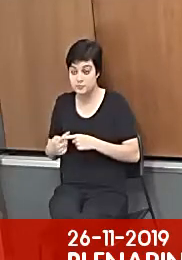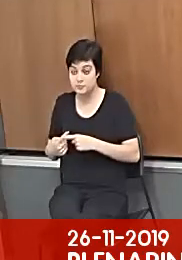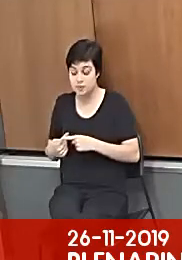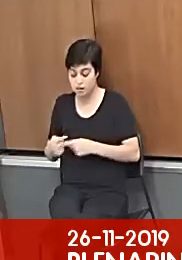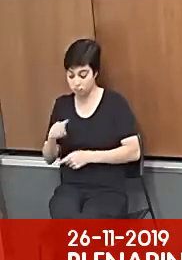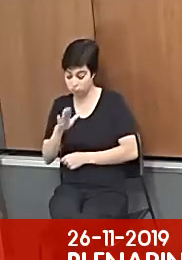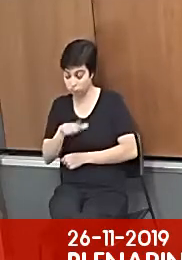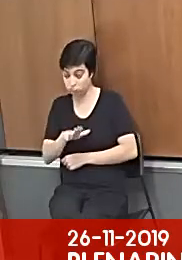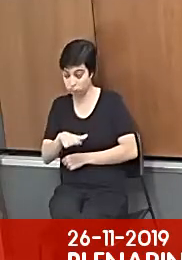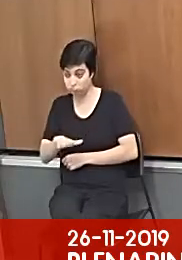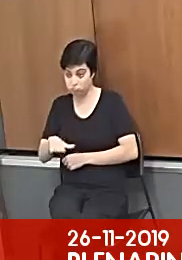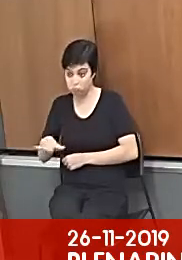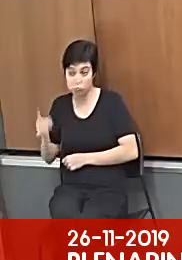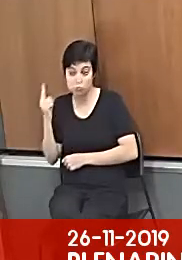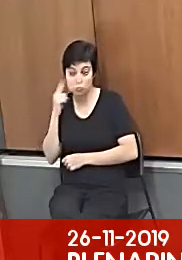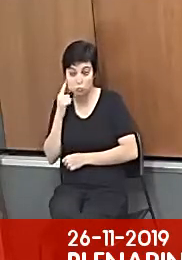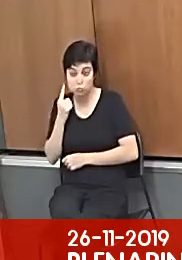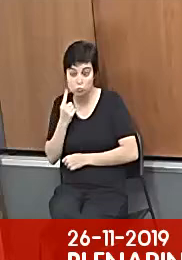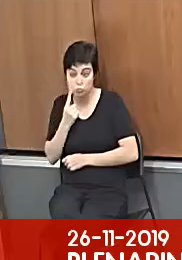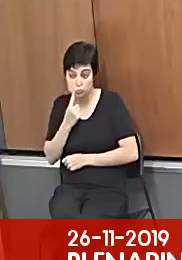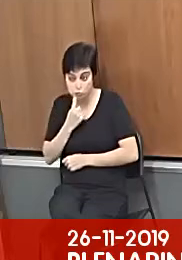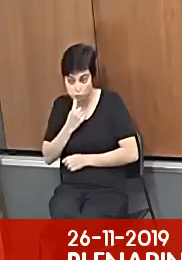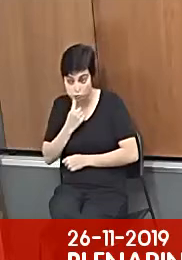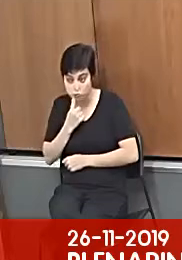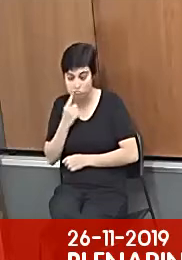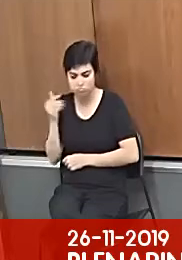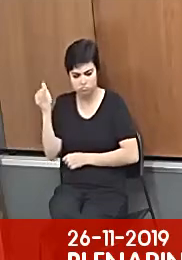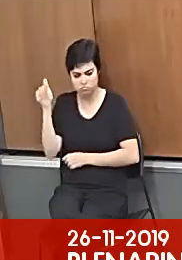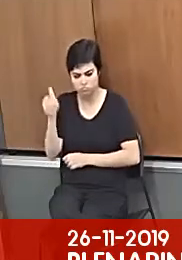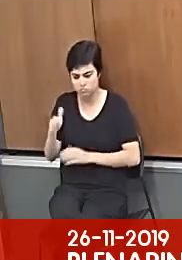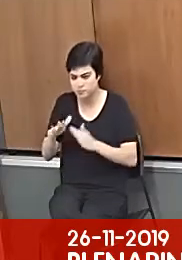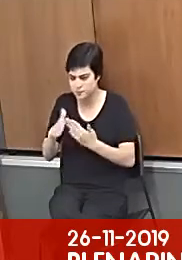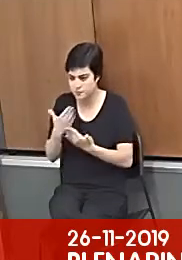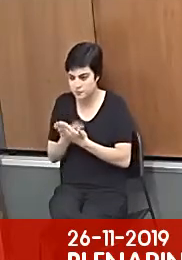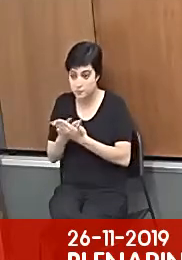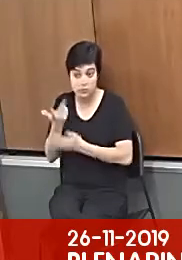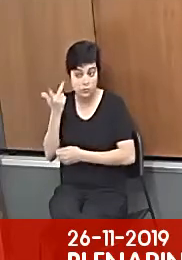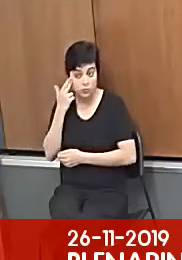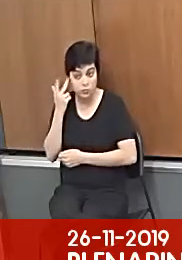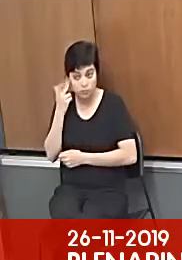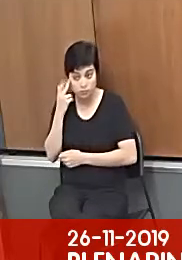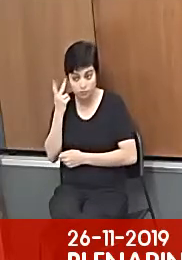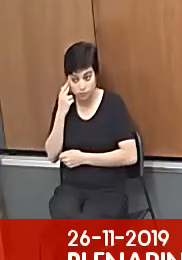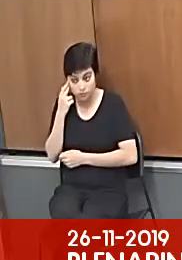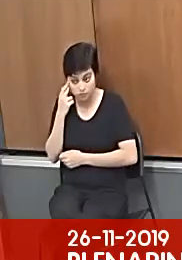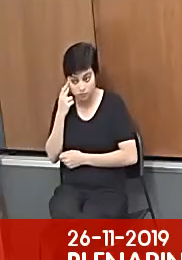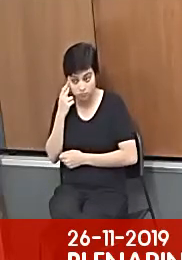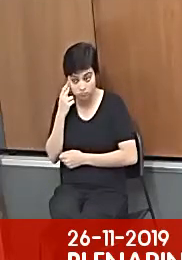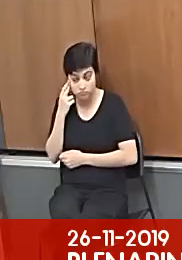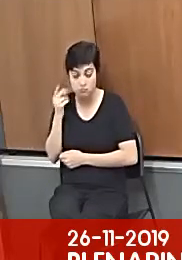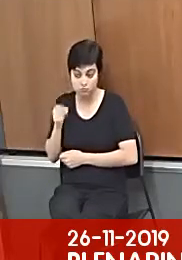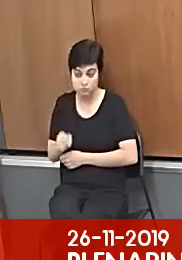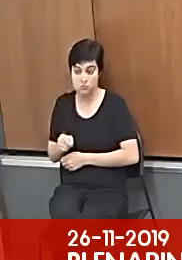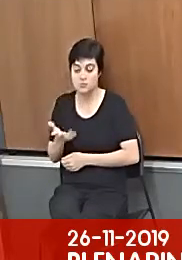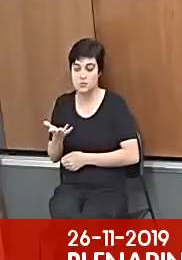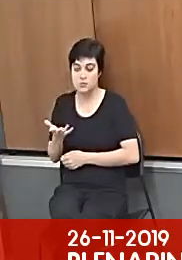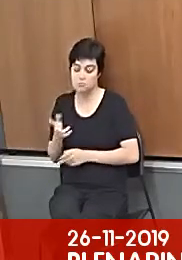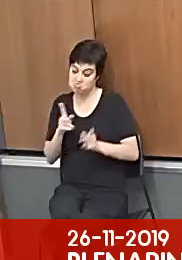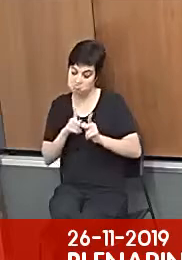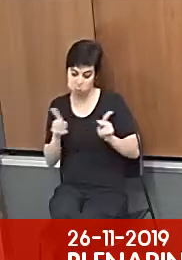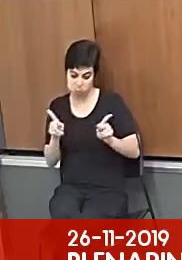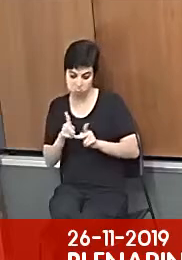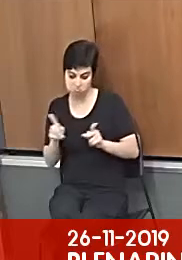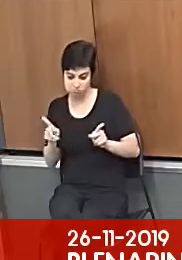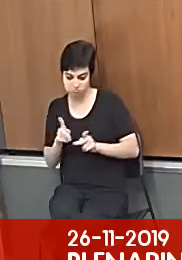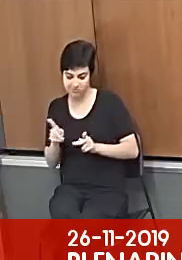criança surda que vá para uma escola regular, até o professor Cleiton, é o professor